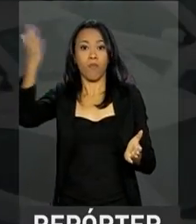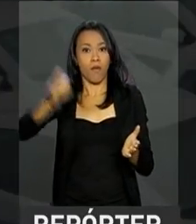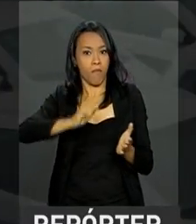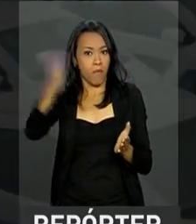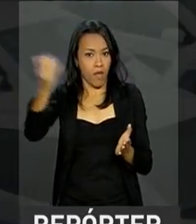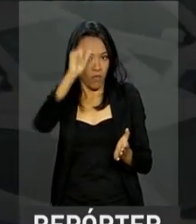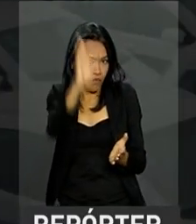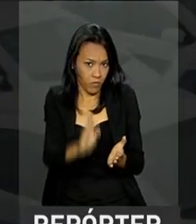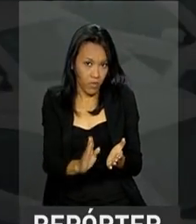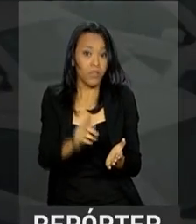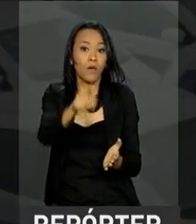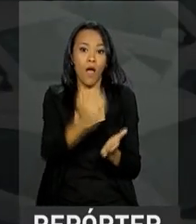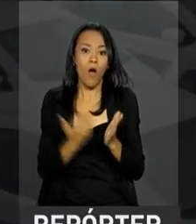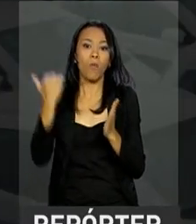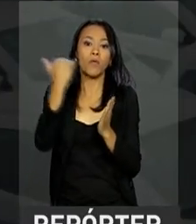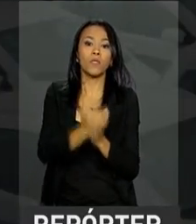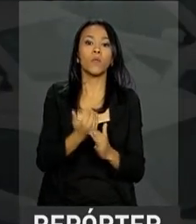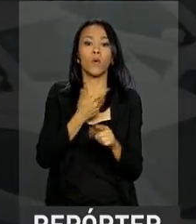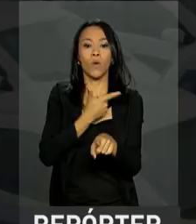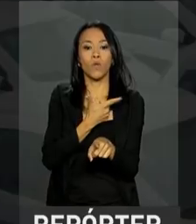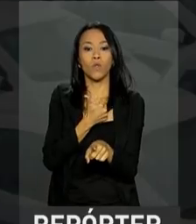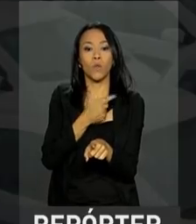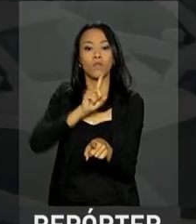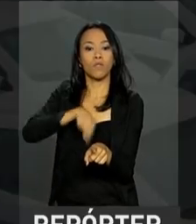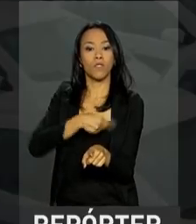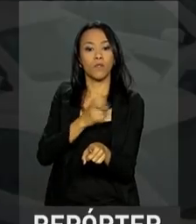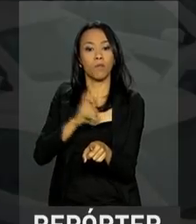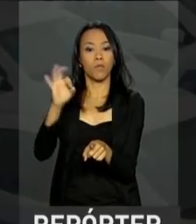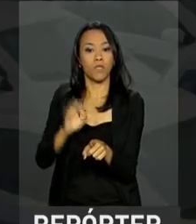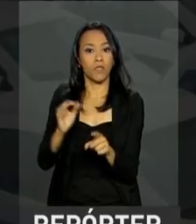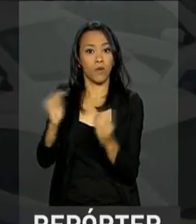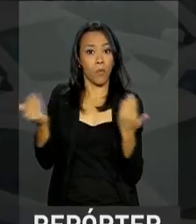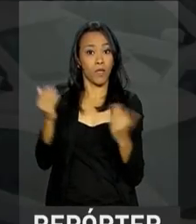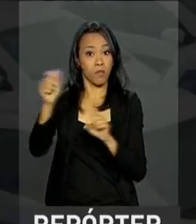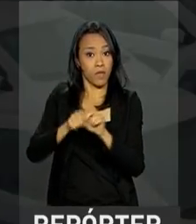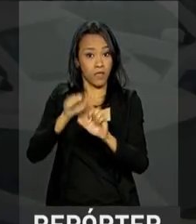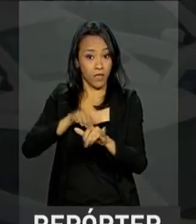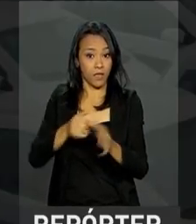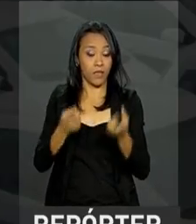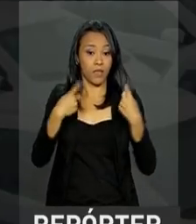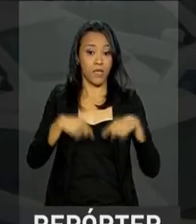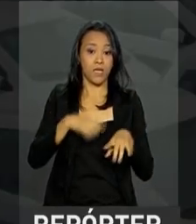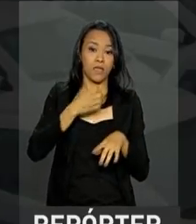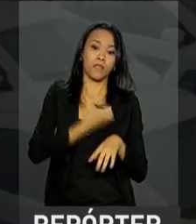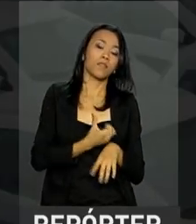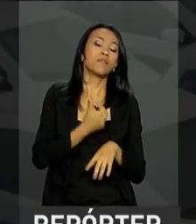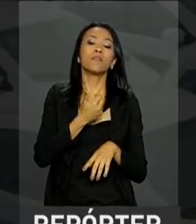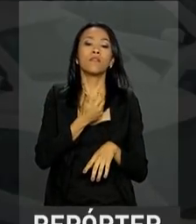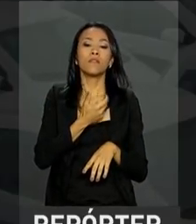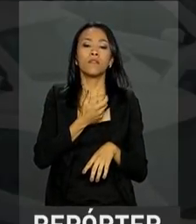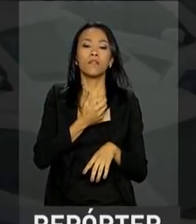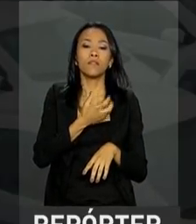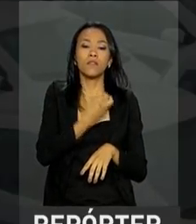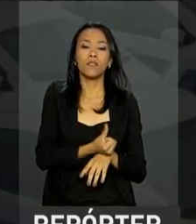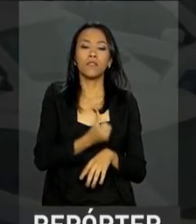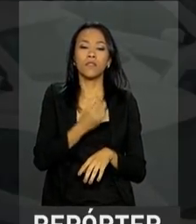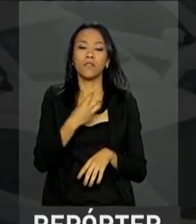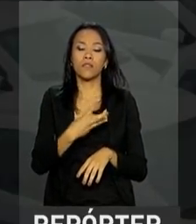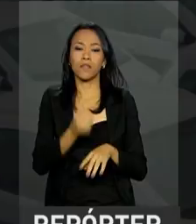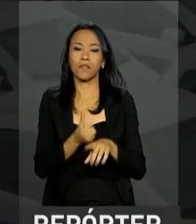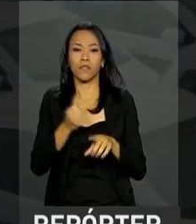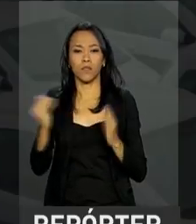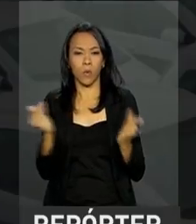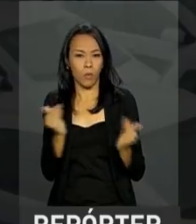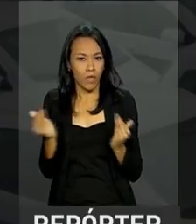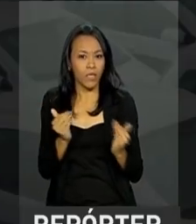dois e meio por cento em relação a setembro 66,6 por cento na comparação com o mesmo mês do ano passado e